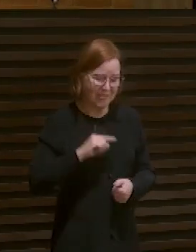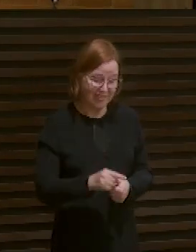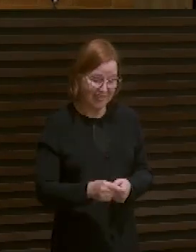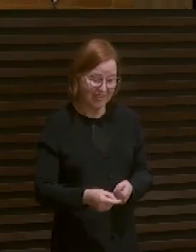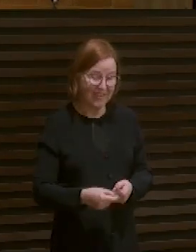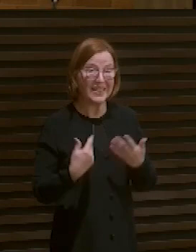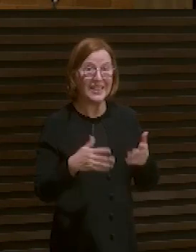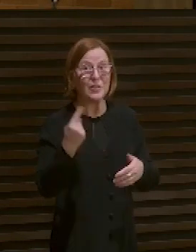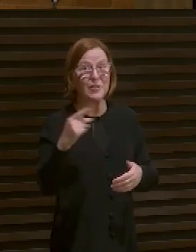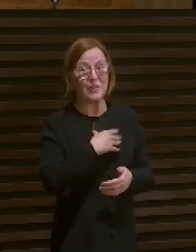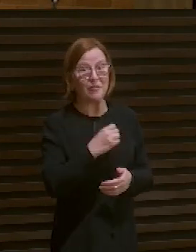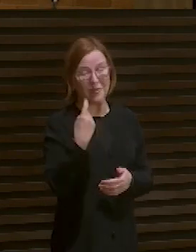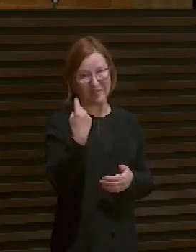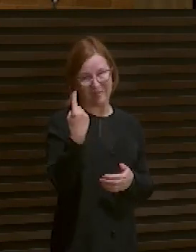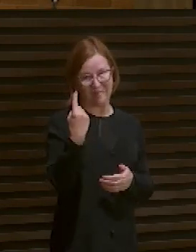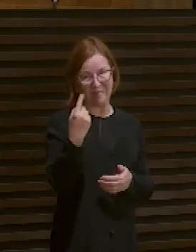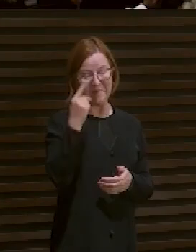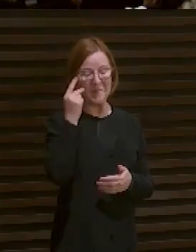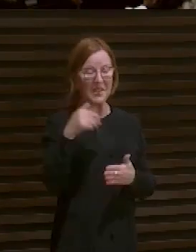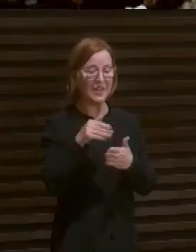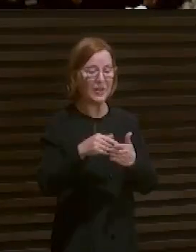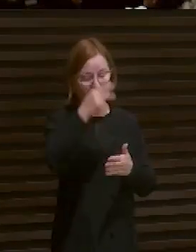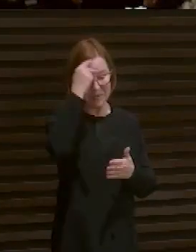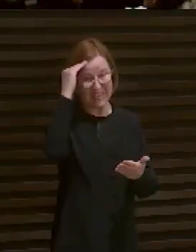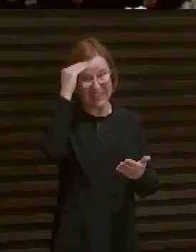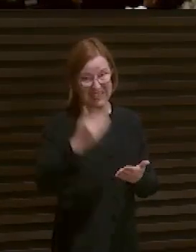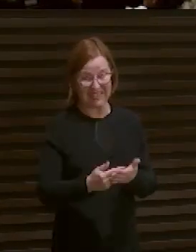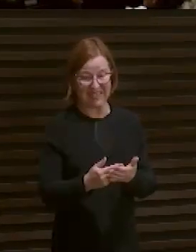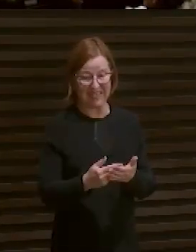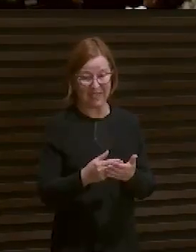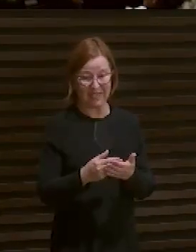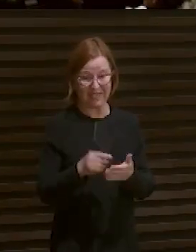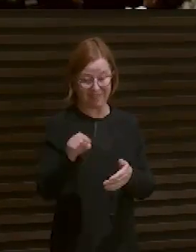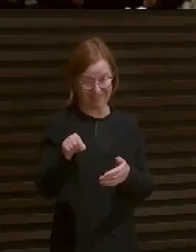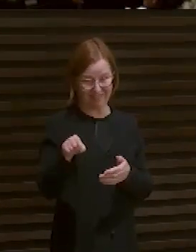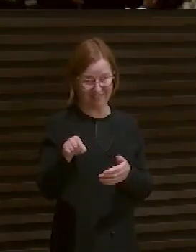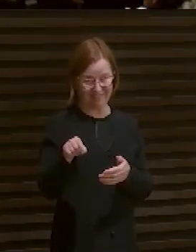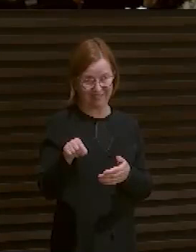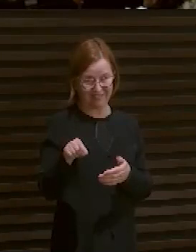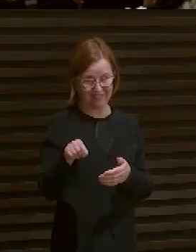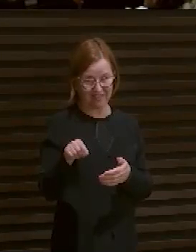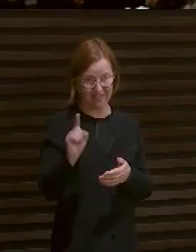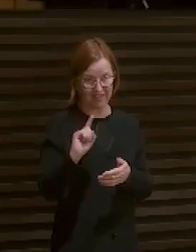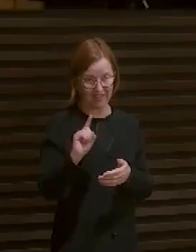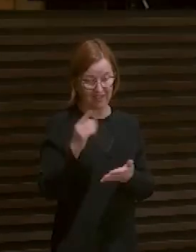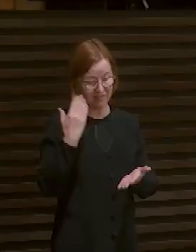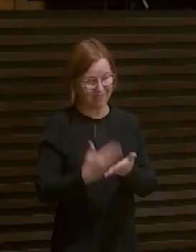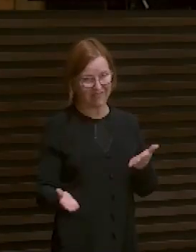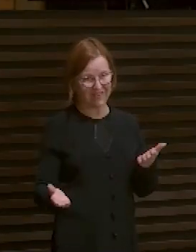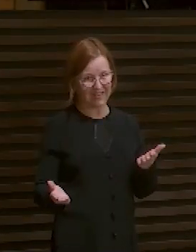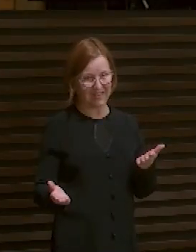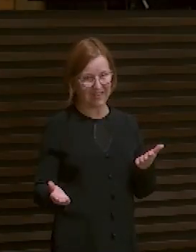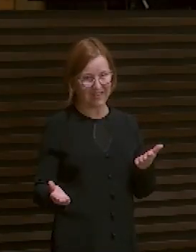seu Filho unigênito, para que todo aquele que nele crê não se desgrace,